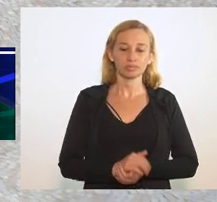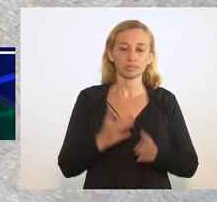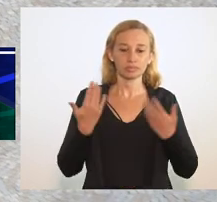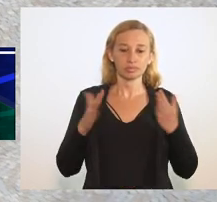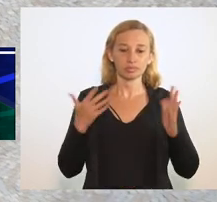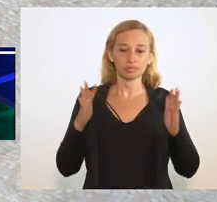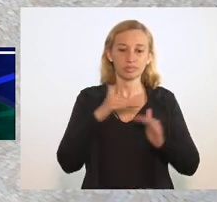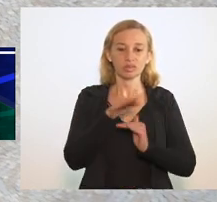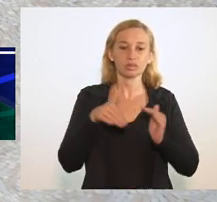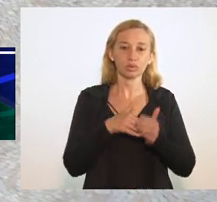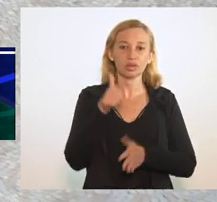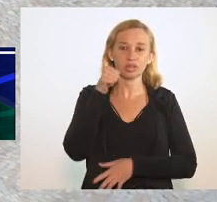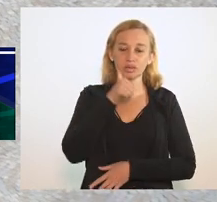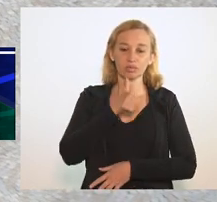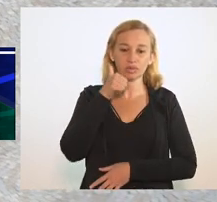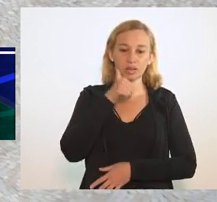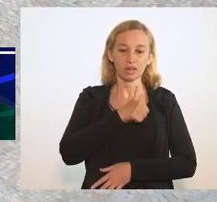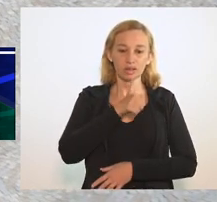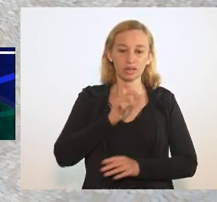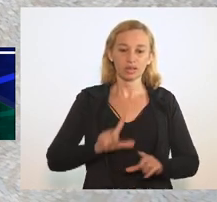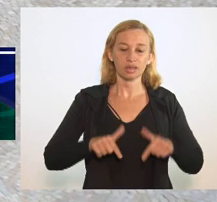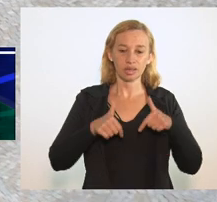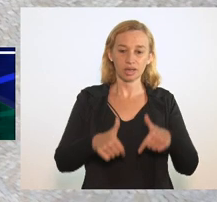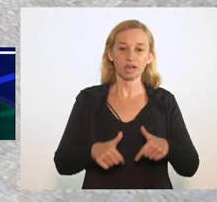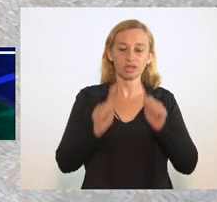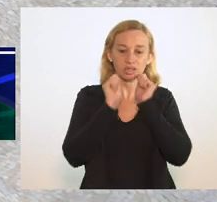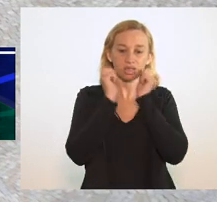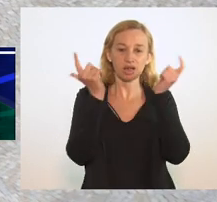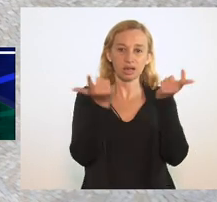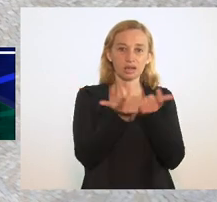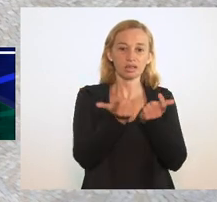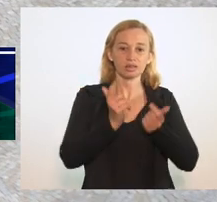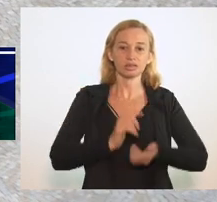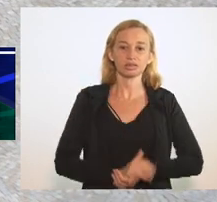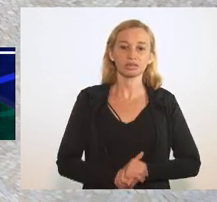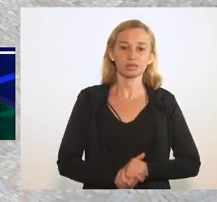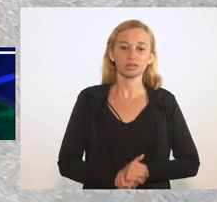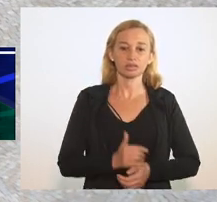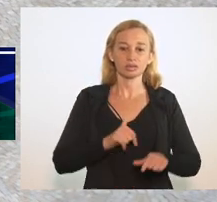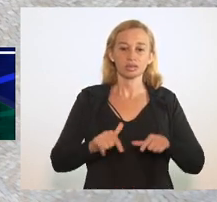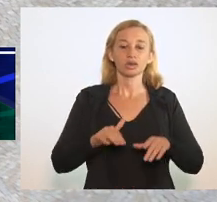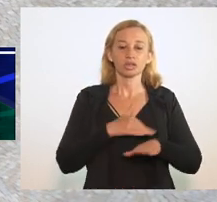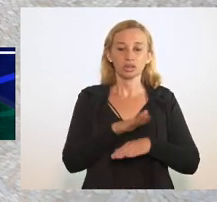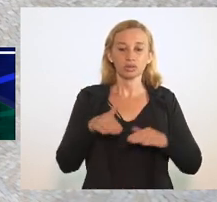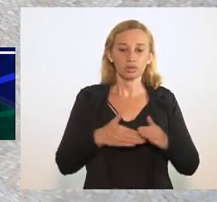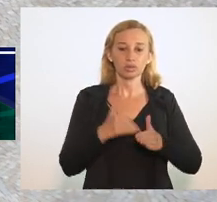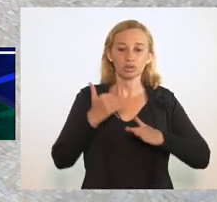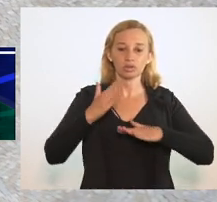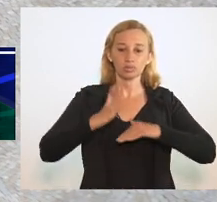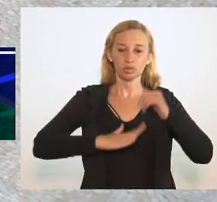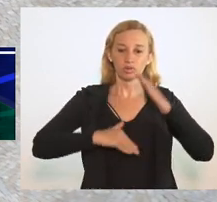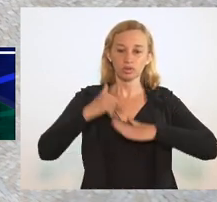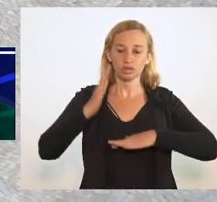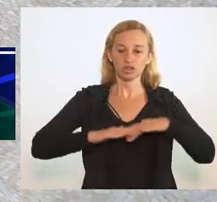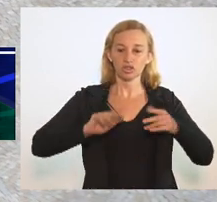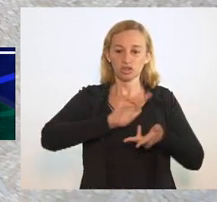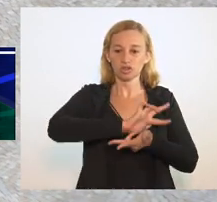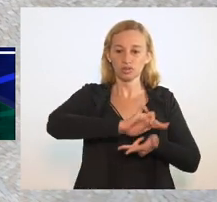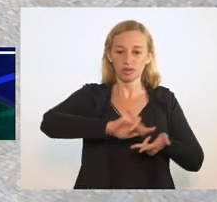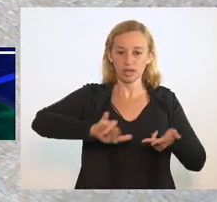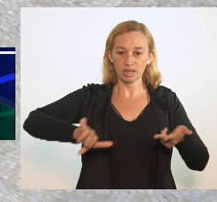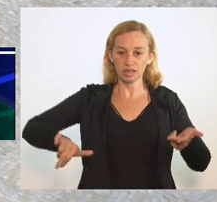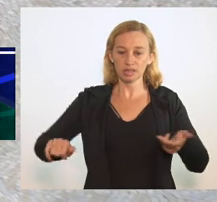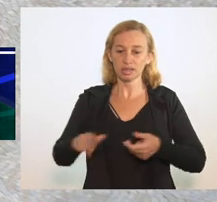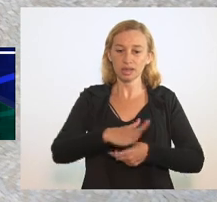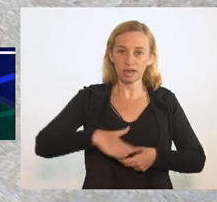as mulheres que atuam na Assembleia Legislativa e a todas as profissionais das mais diversas áreas